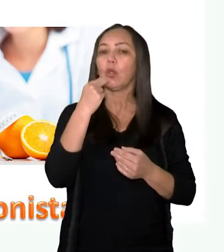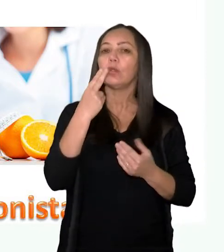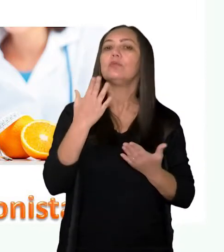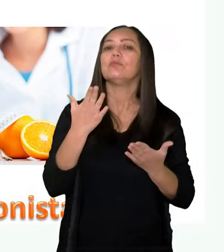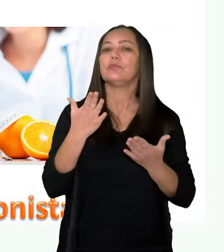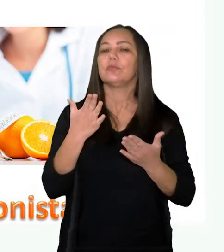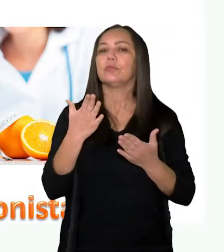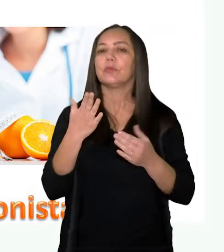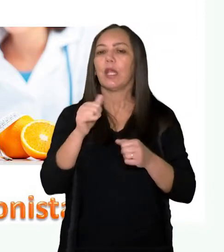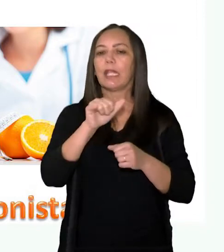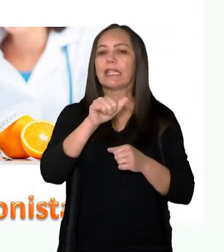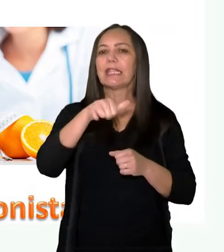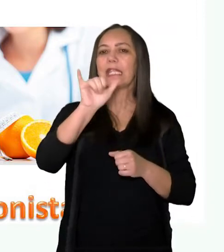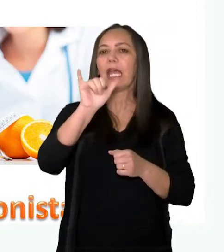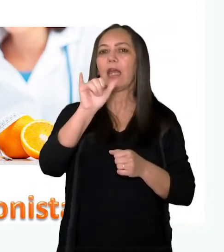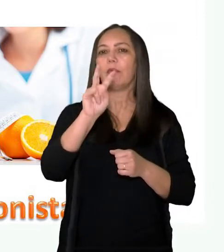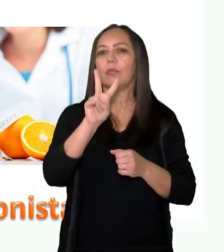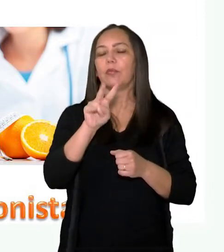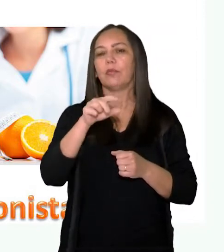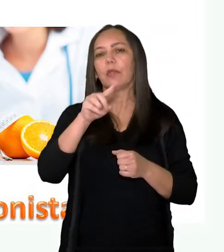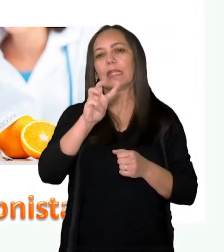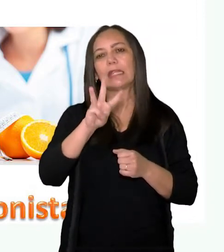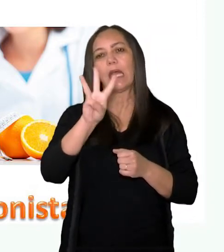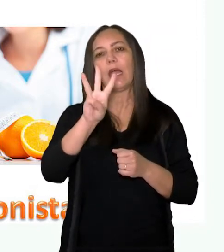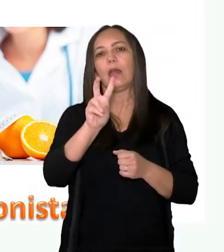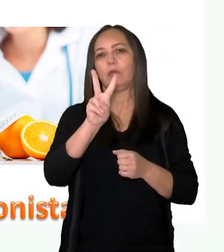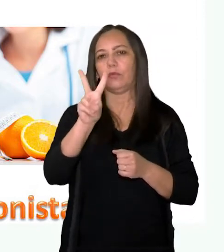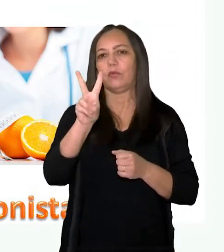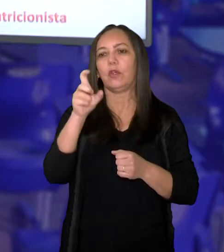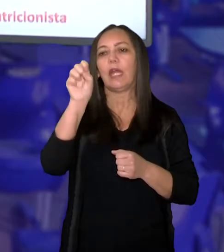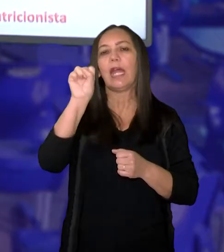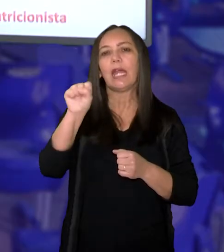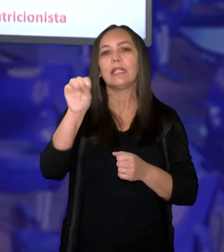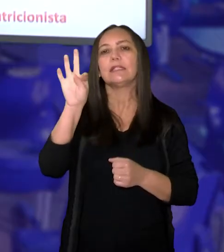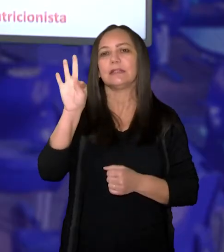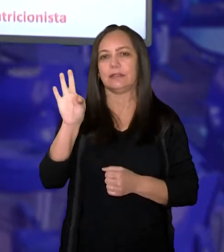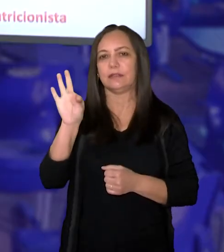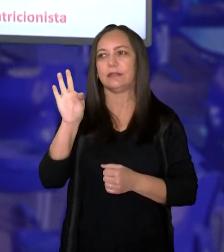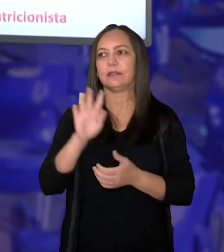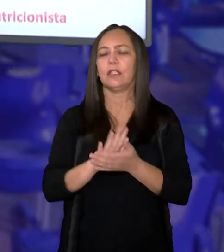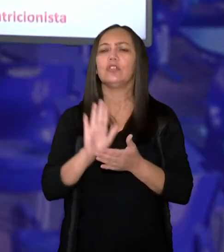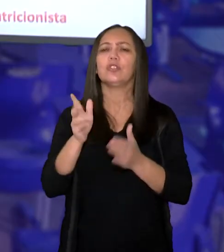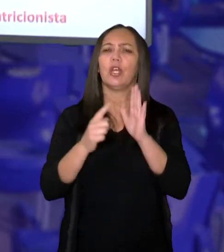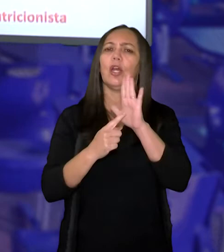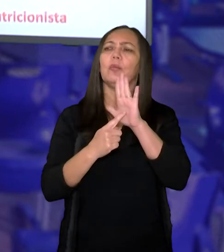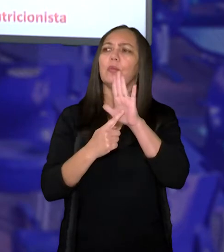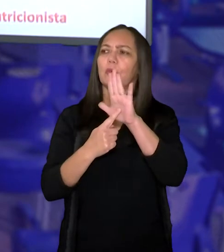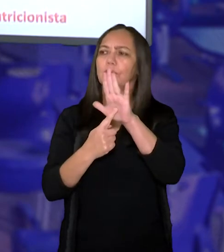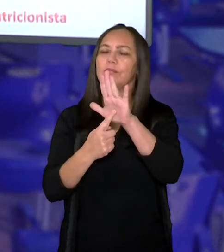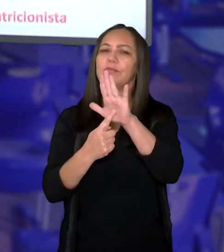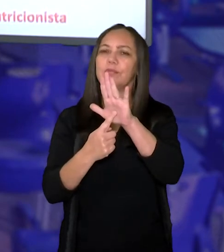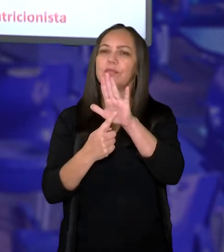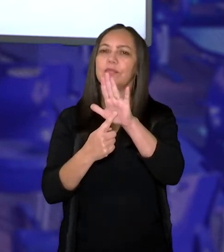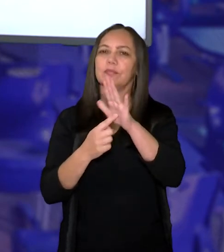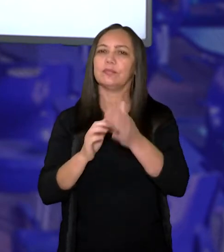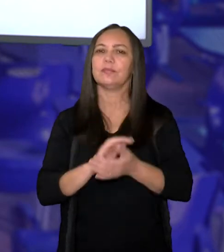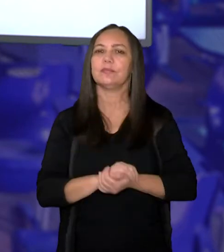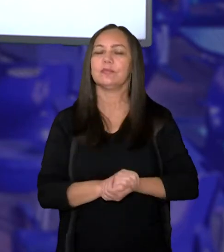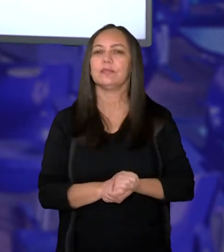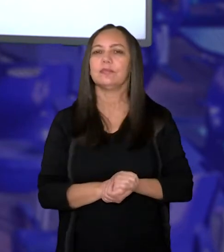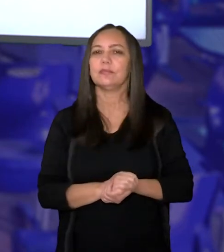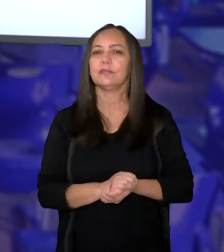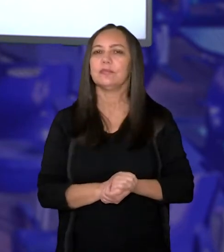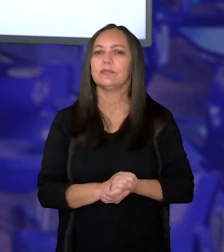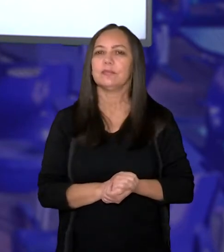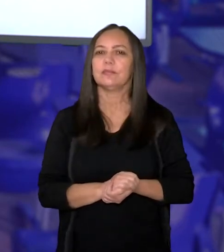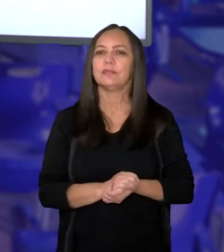crachás W, V, S e T. Ok? Eu coloquei as imagens para facilitar a